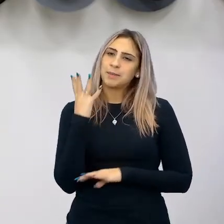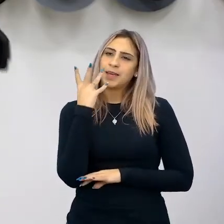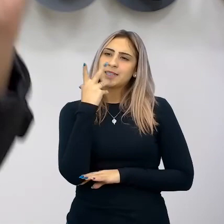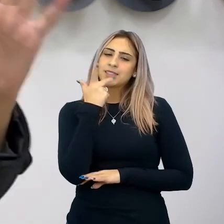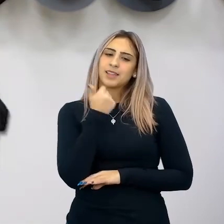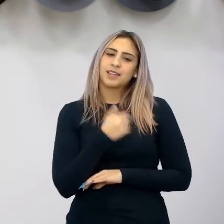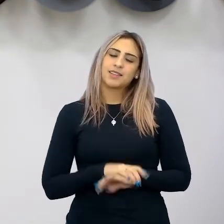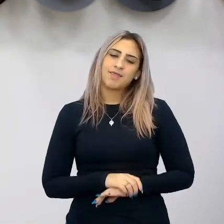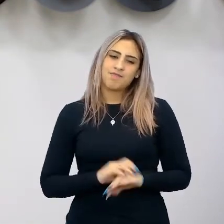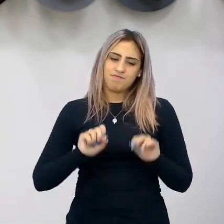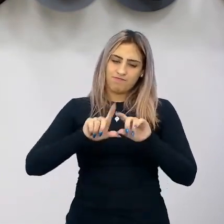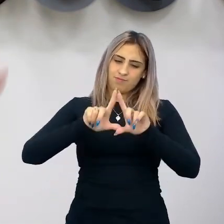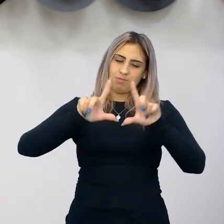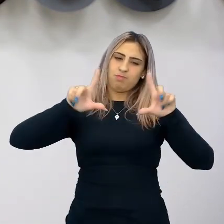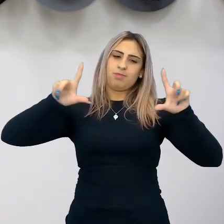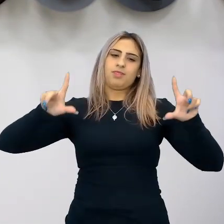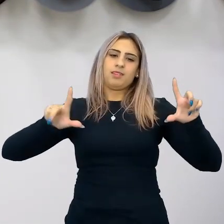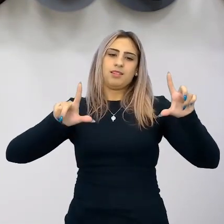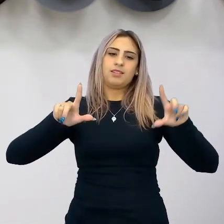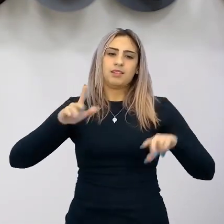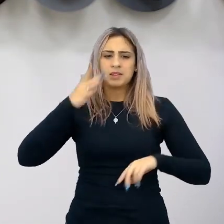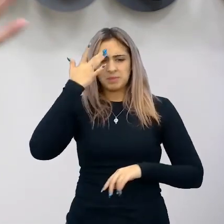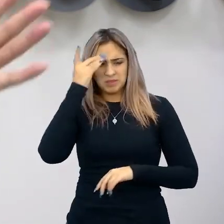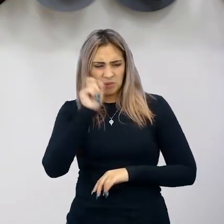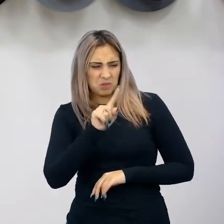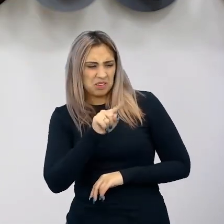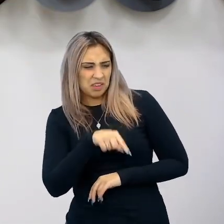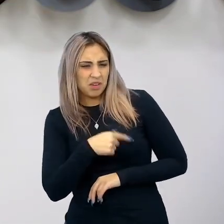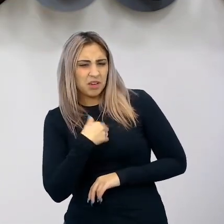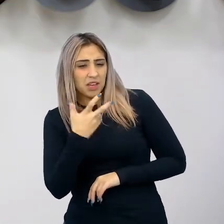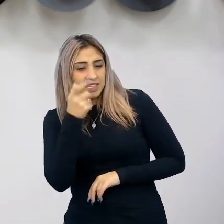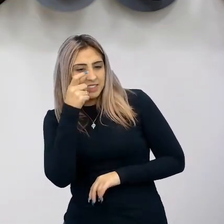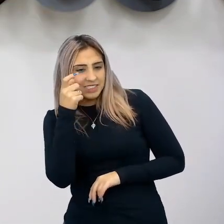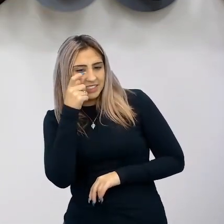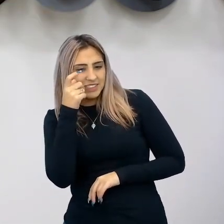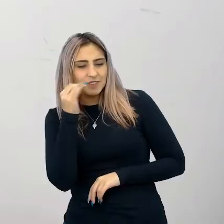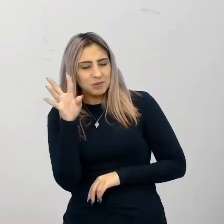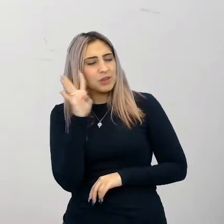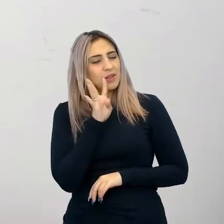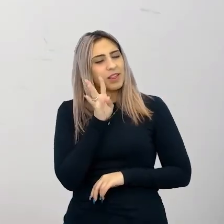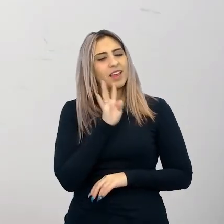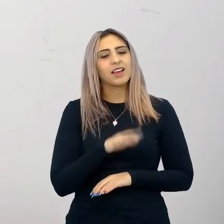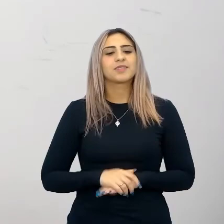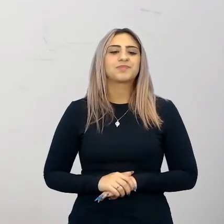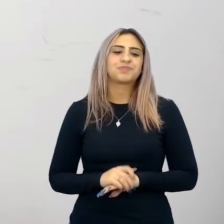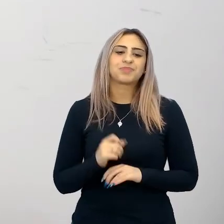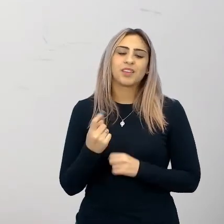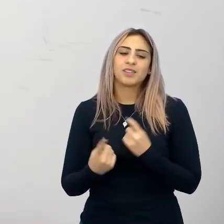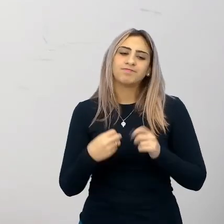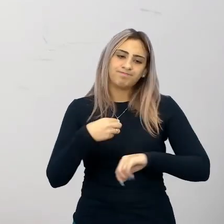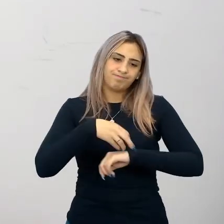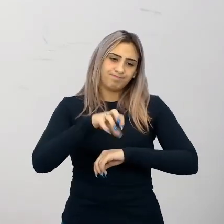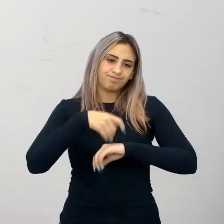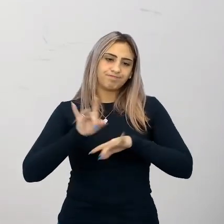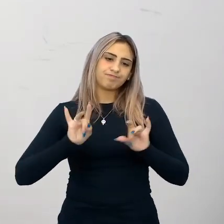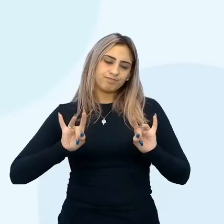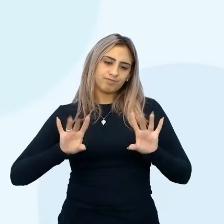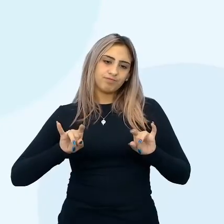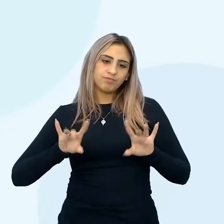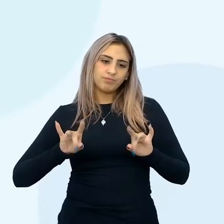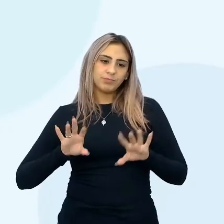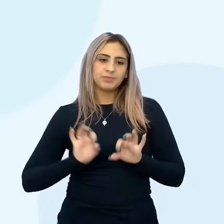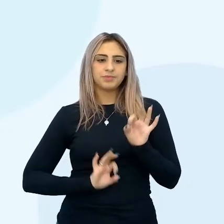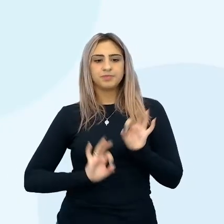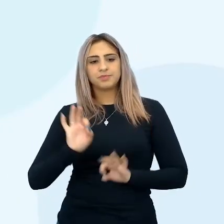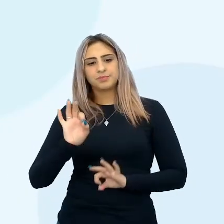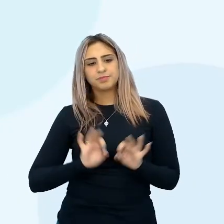uma foto enorme, colocamos em vários lugares no pátio. Aí o pessoal, o que é isso? Quero assistir, né? Ficou bem legal. Verdade. E algumas dicas de especialistas, né? Ou seja,